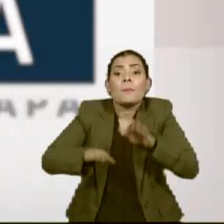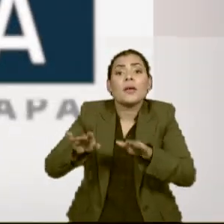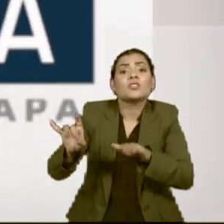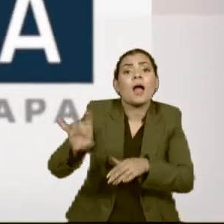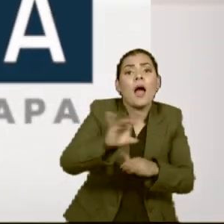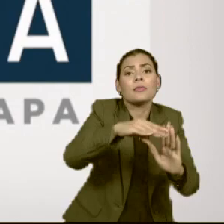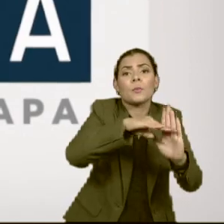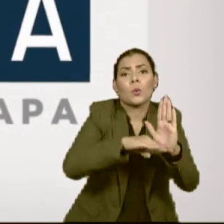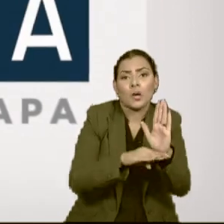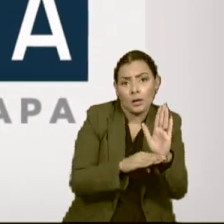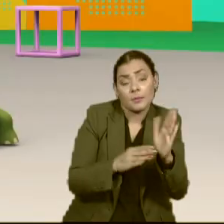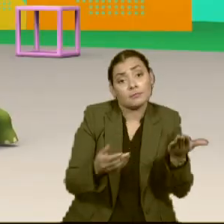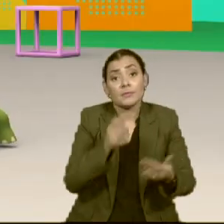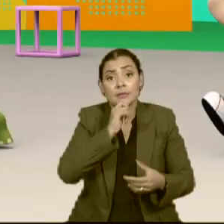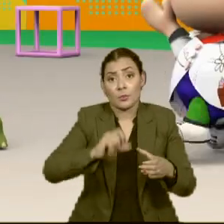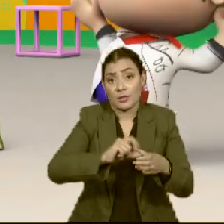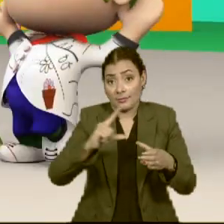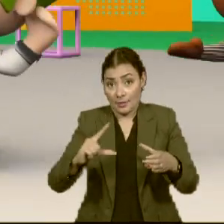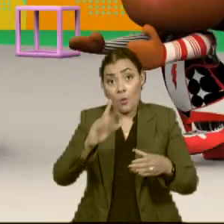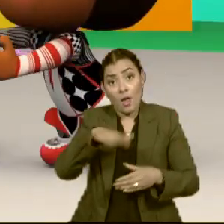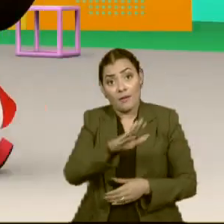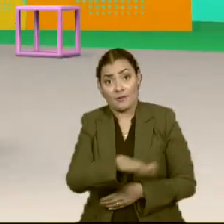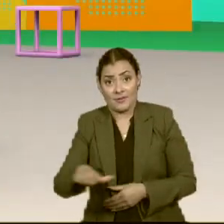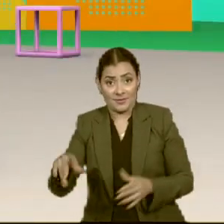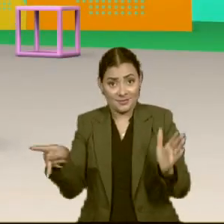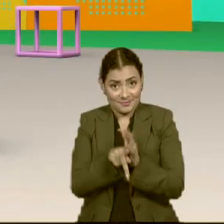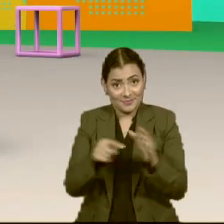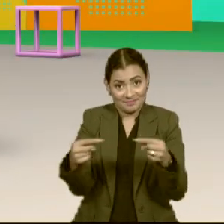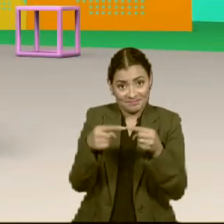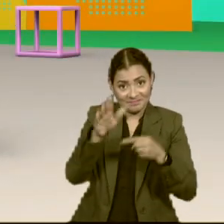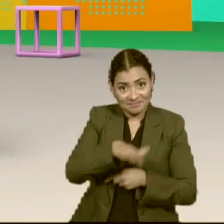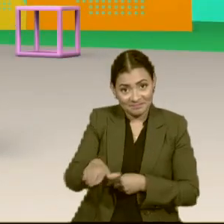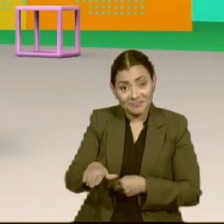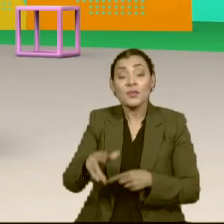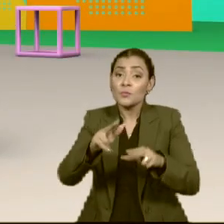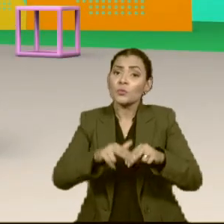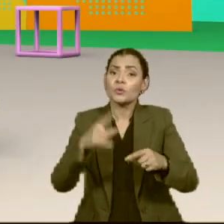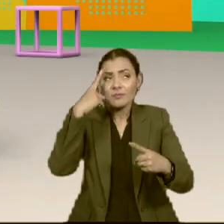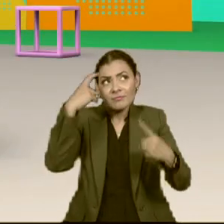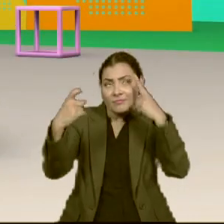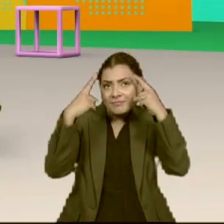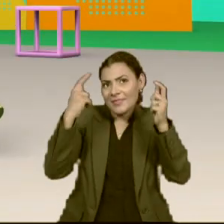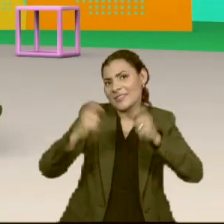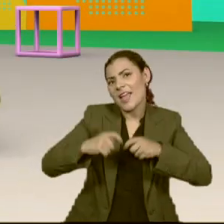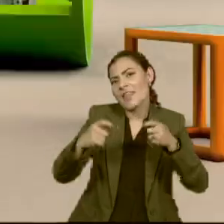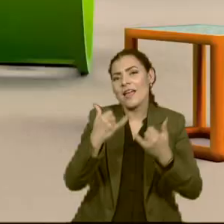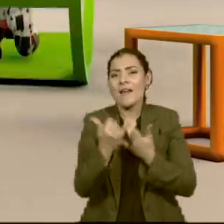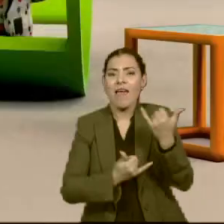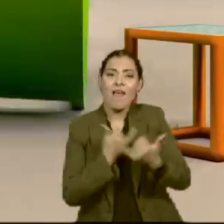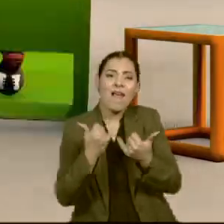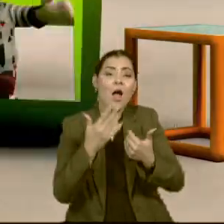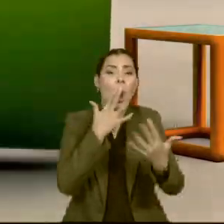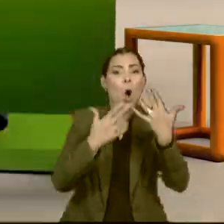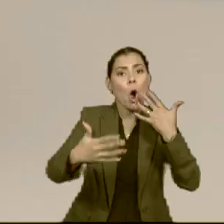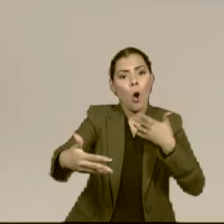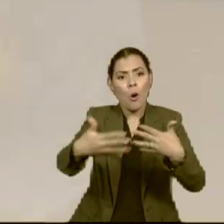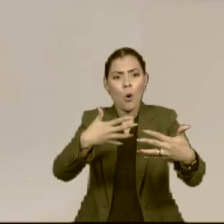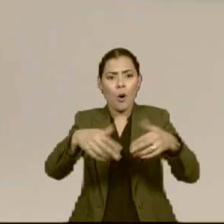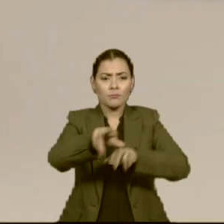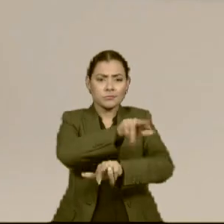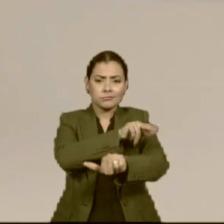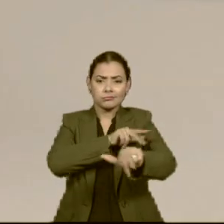conceito de cada programa. Quintal da Cultura, o público infantil, a gente trabalha de forma mais lúdica, com cores mais